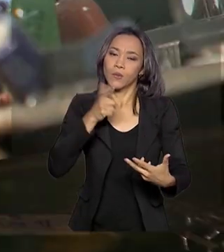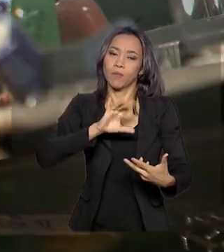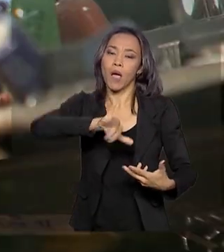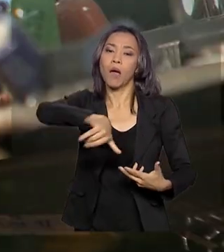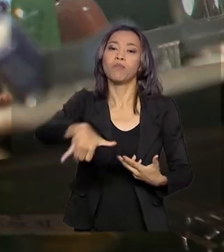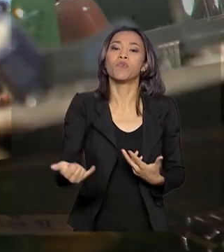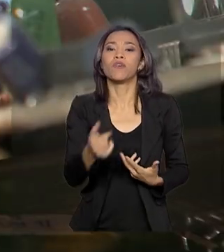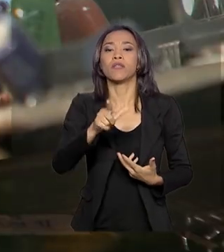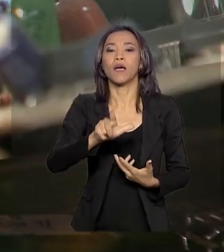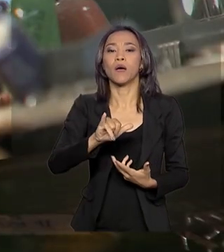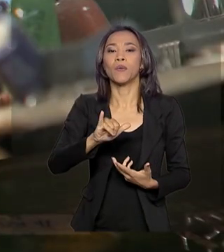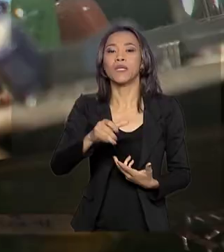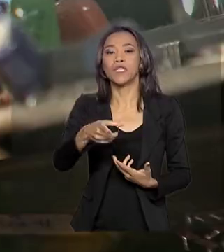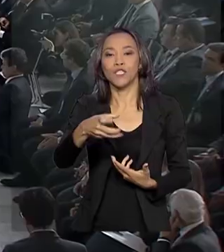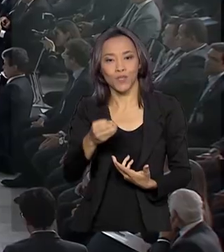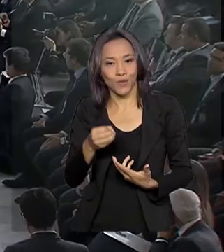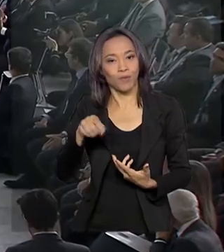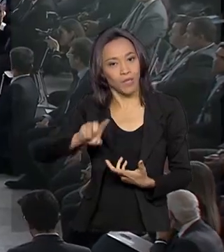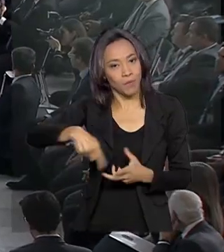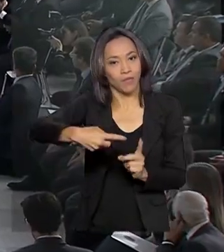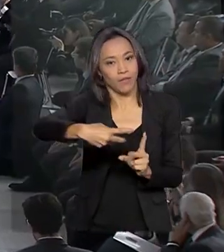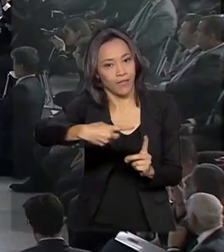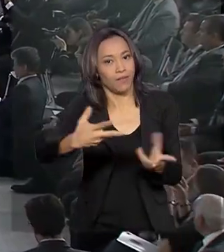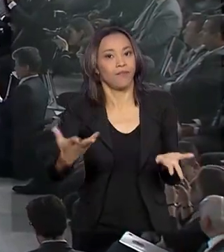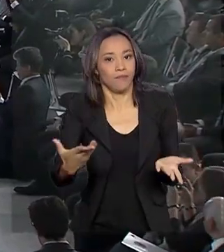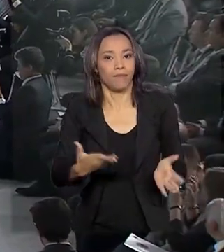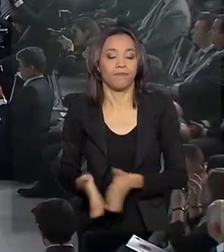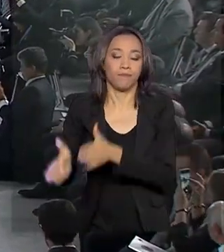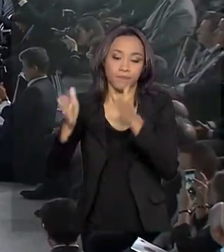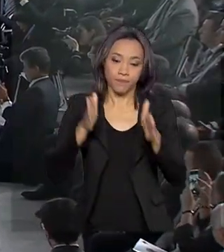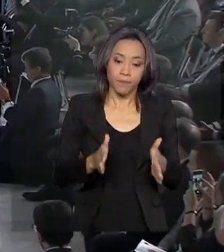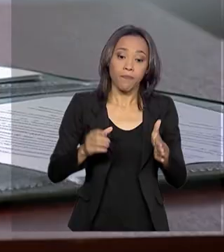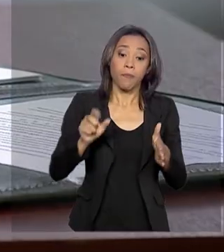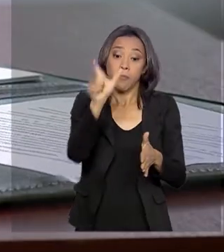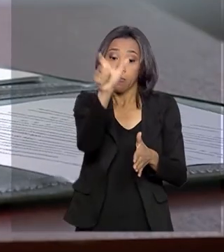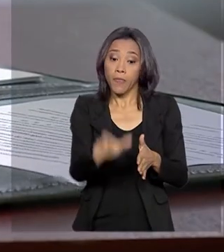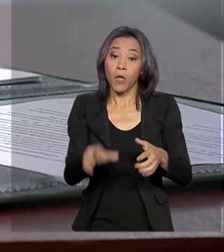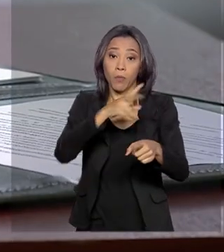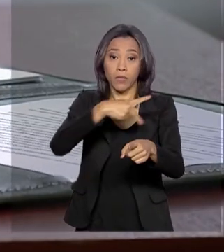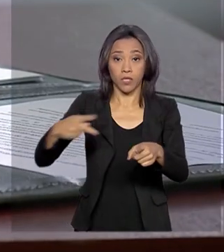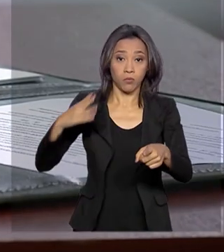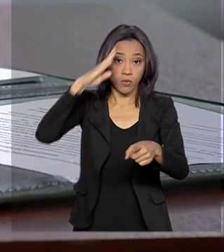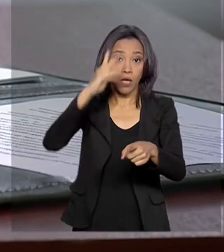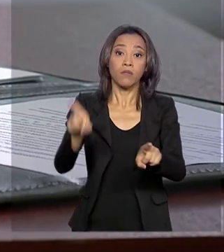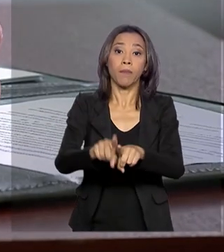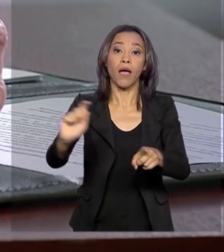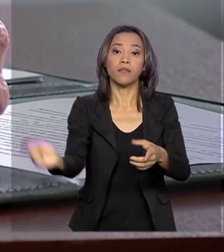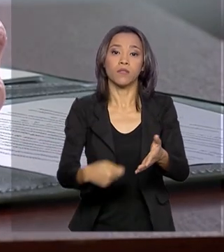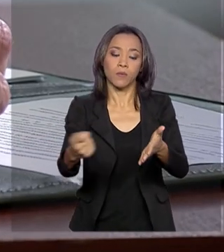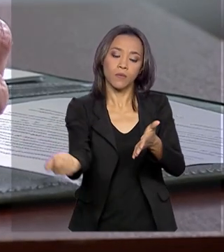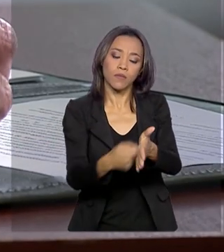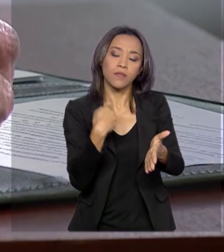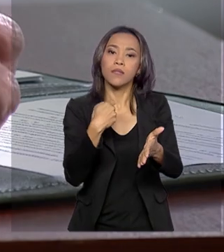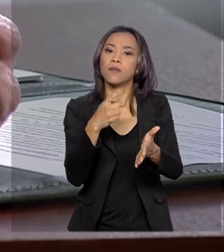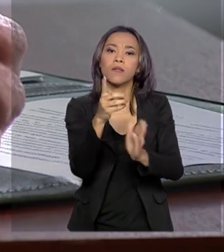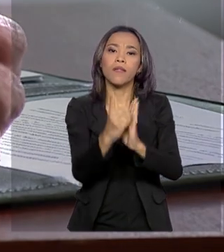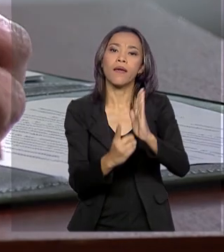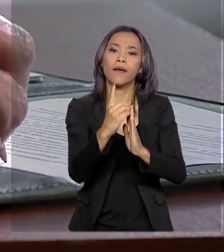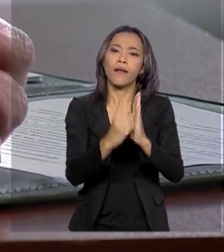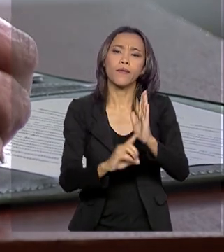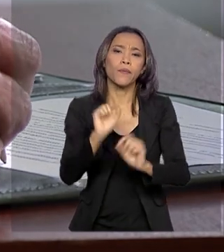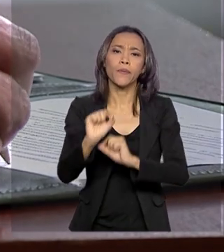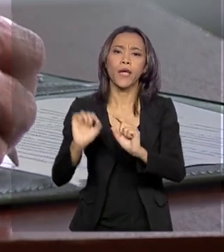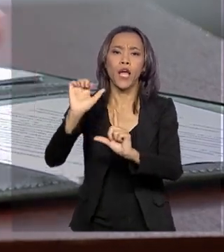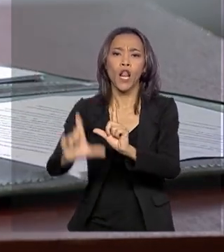lixo como um produto também de comércio. O presidente Jair Bolsonaro assinou também um decreto para a implementação do sistema de